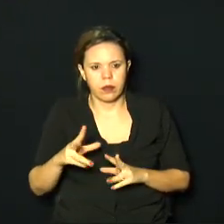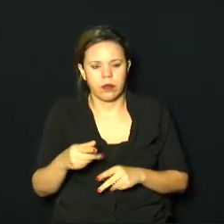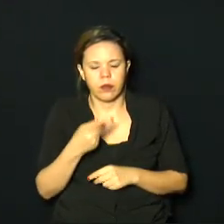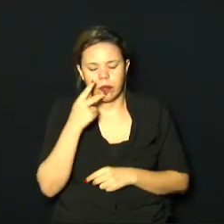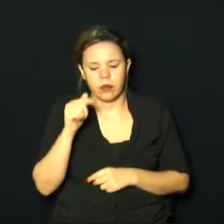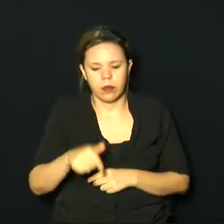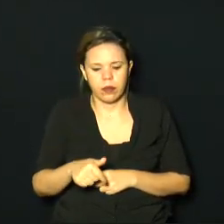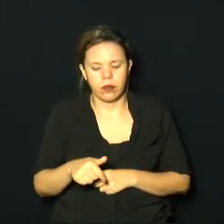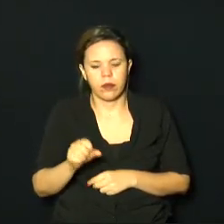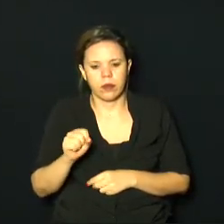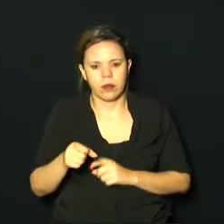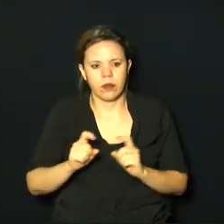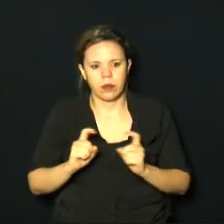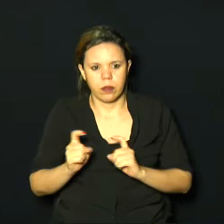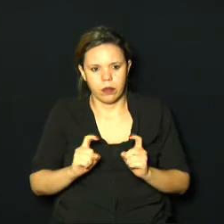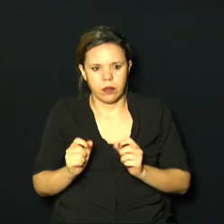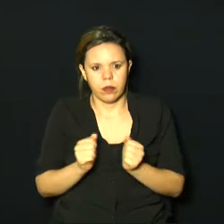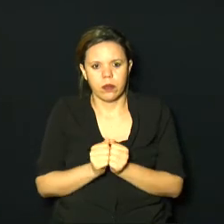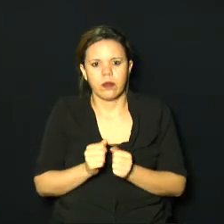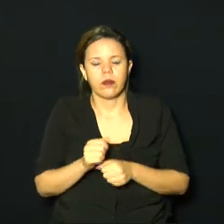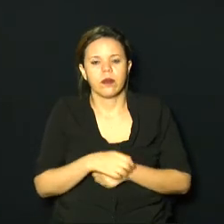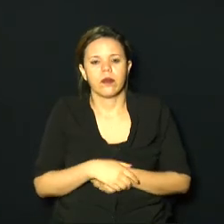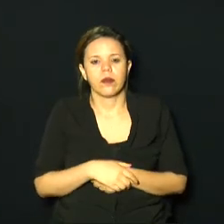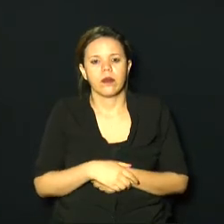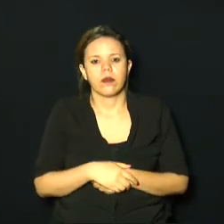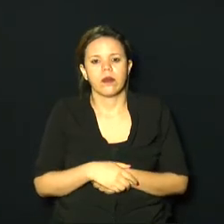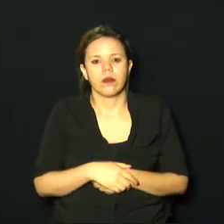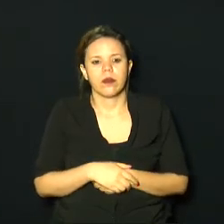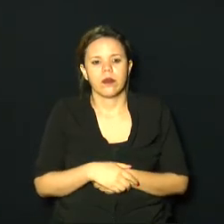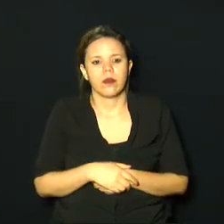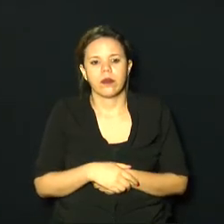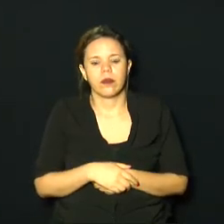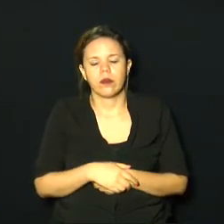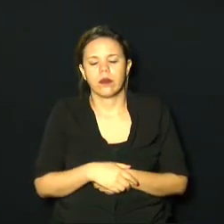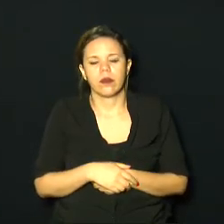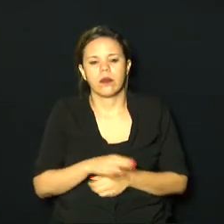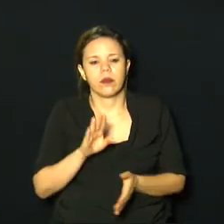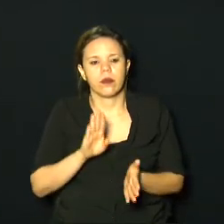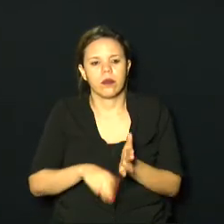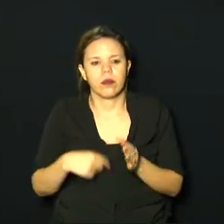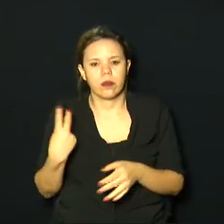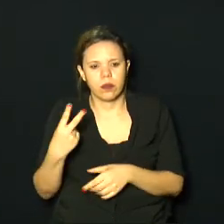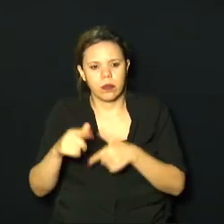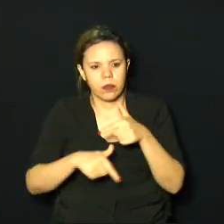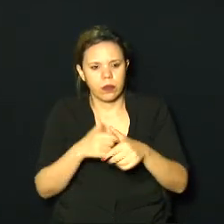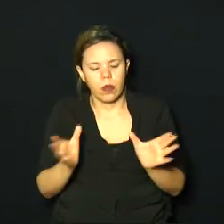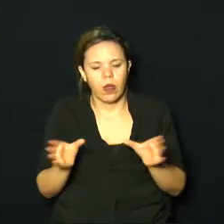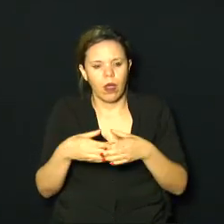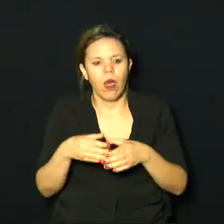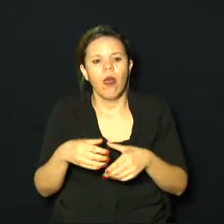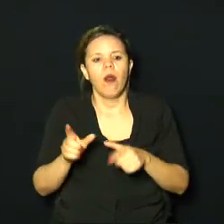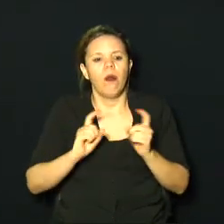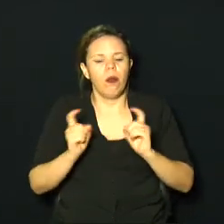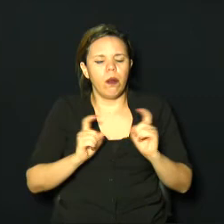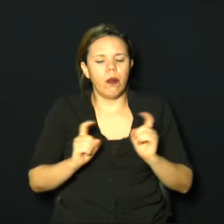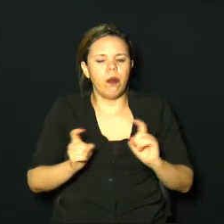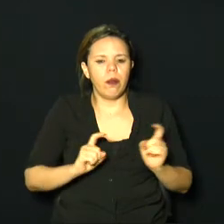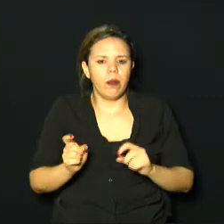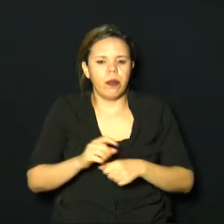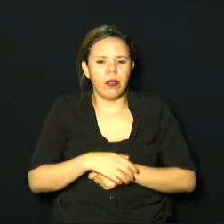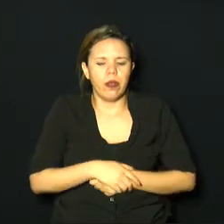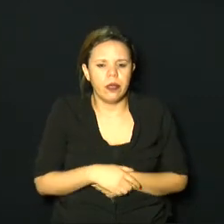aqui, a gente disse na reunião com eles, né? Isso não desprestigia essa comissão, né? Ao contrário.